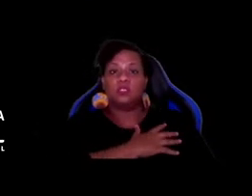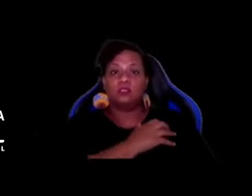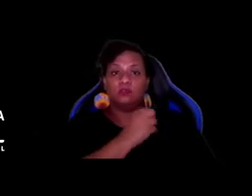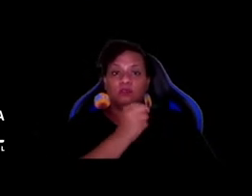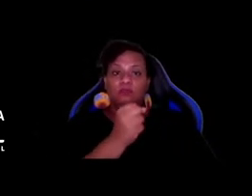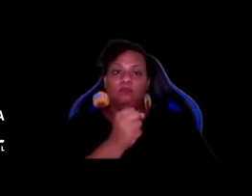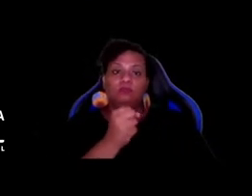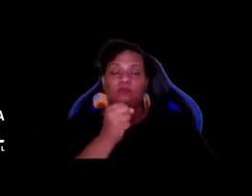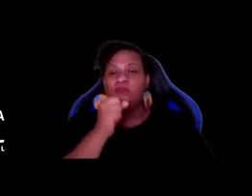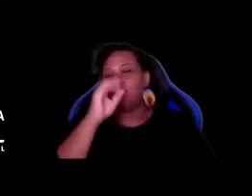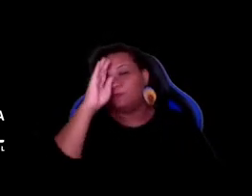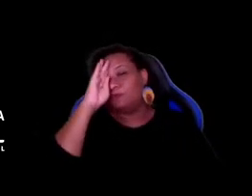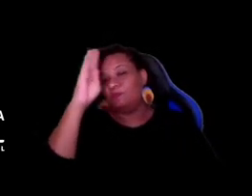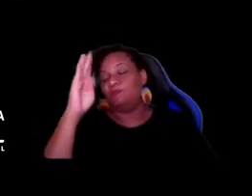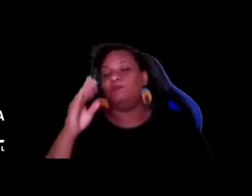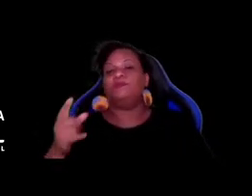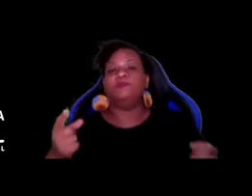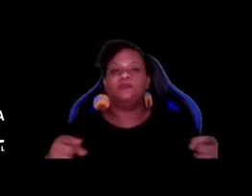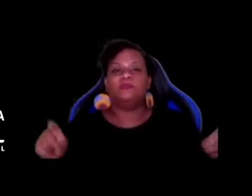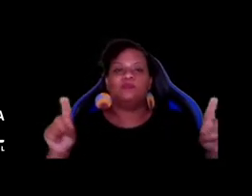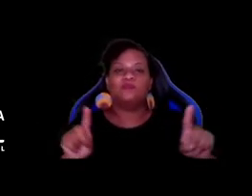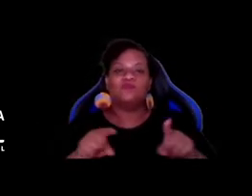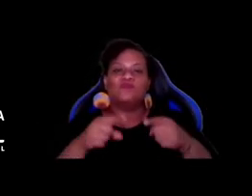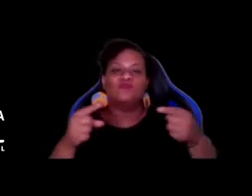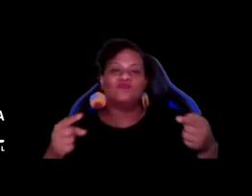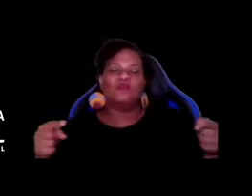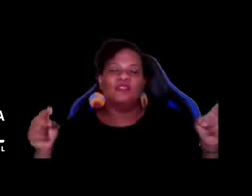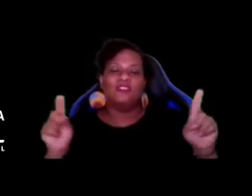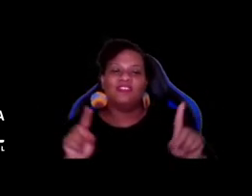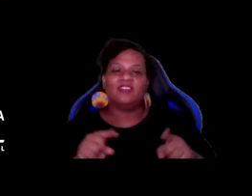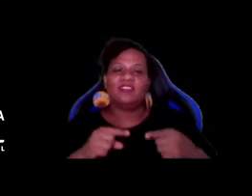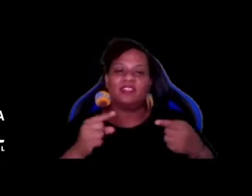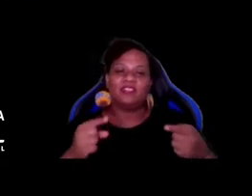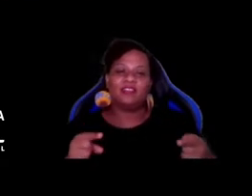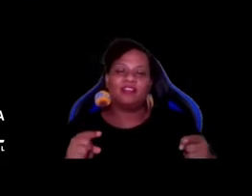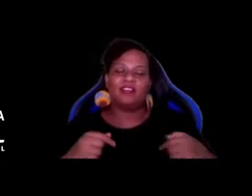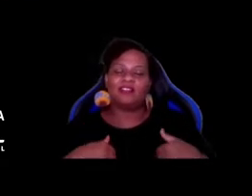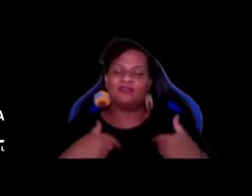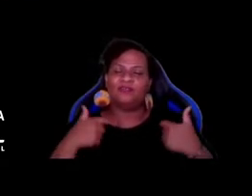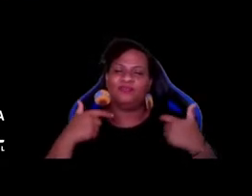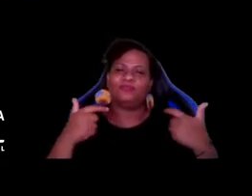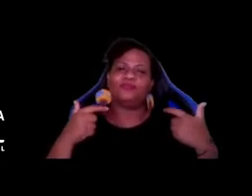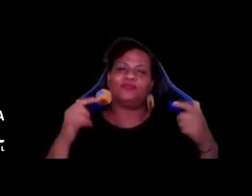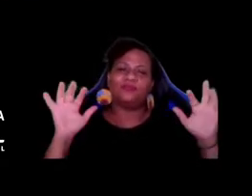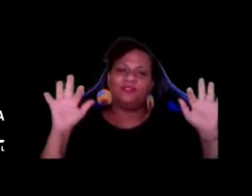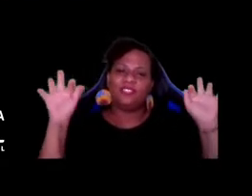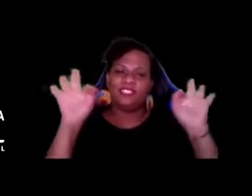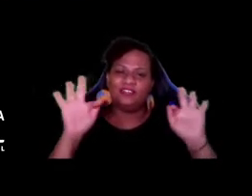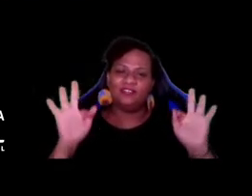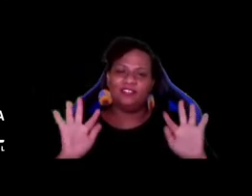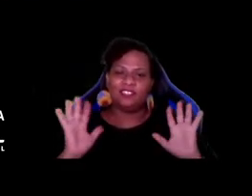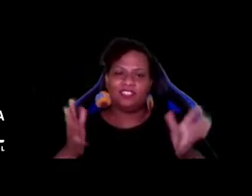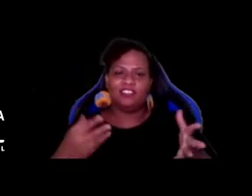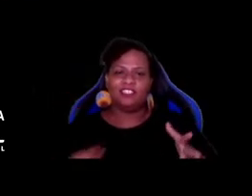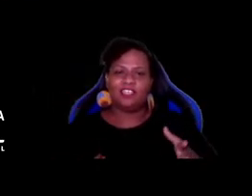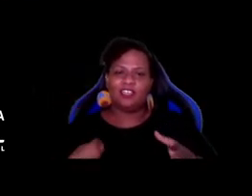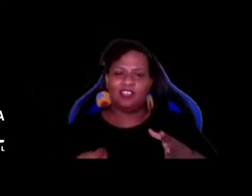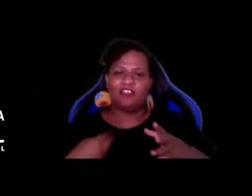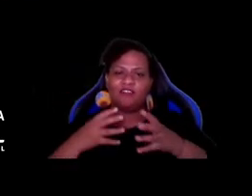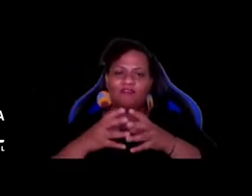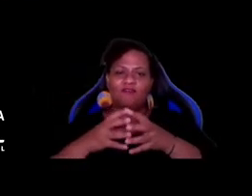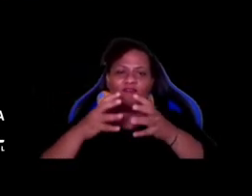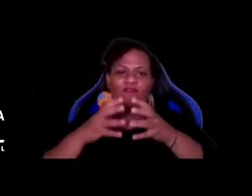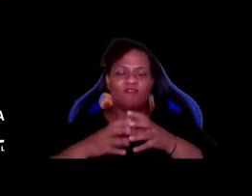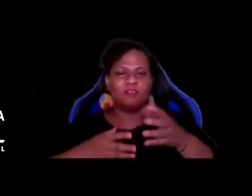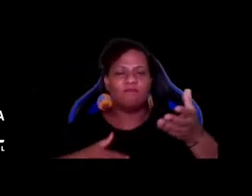pela musicalidade. E eu tive a felicidade de ter convivido, né, ter sido